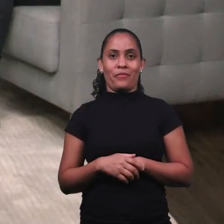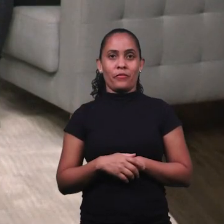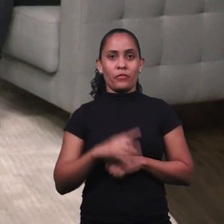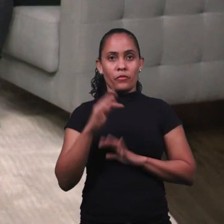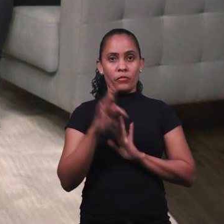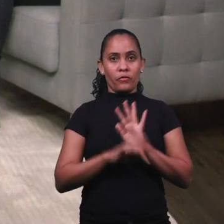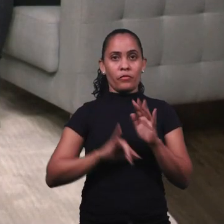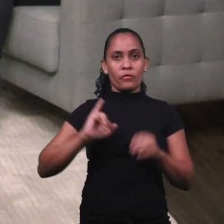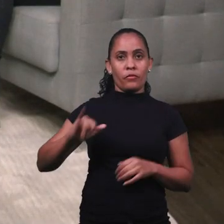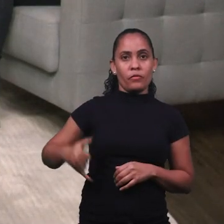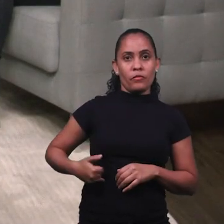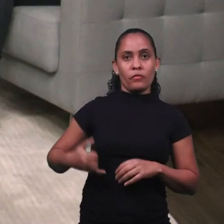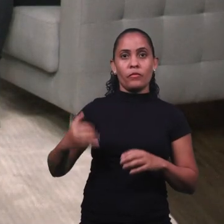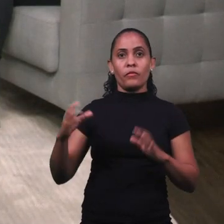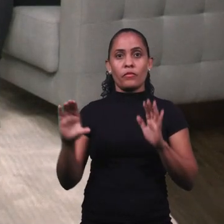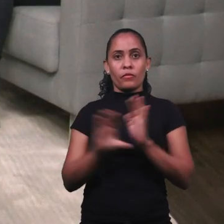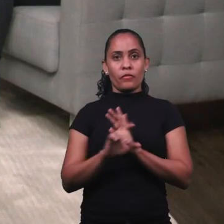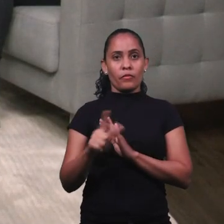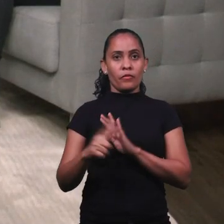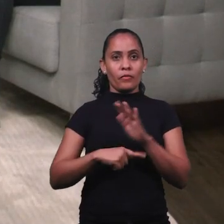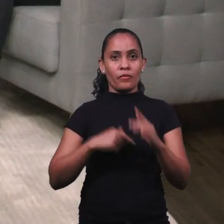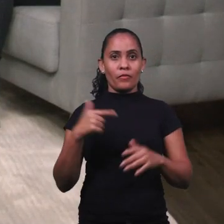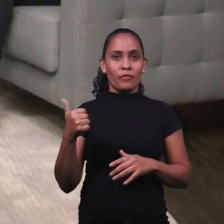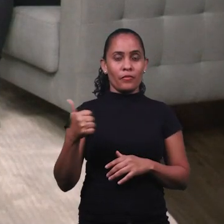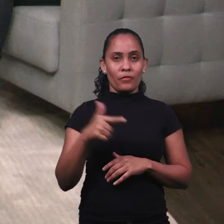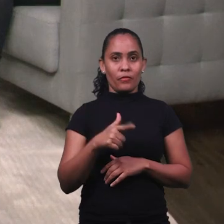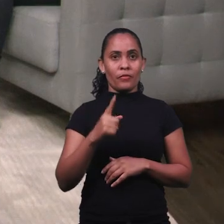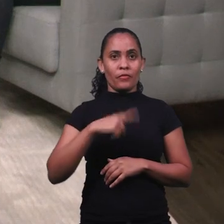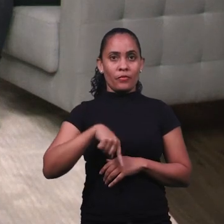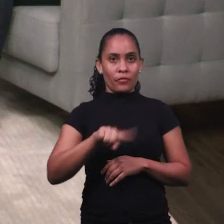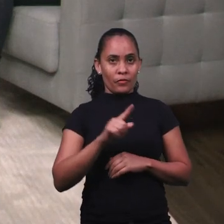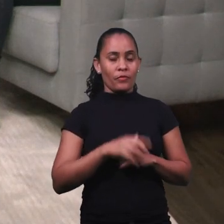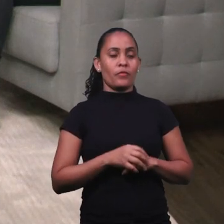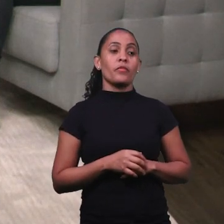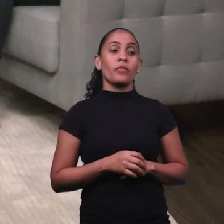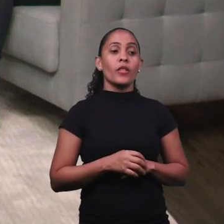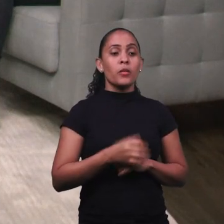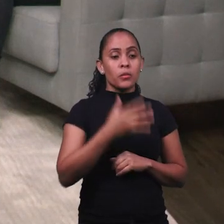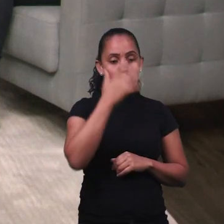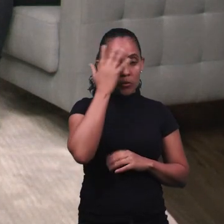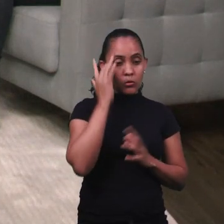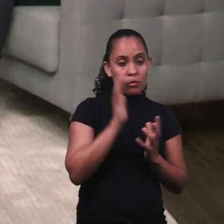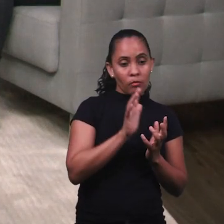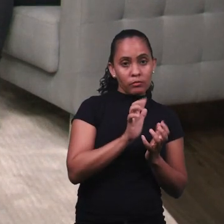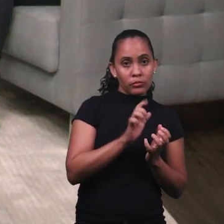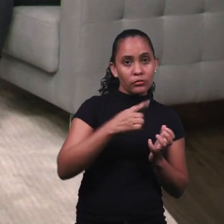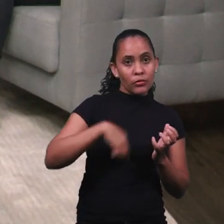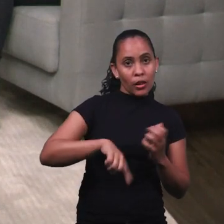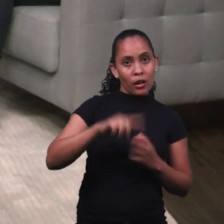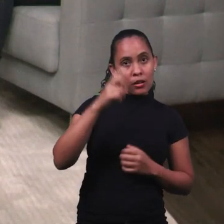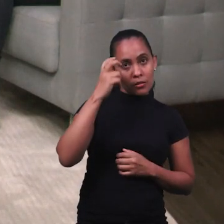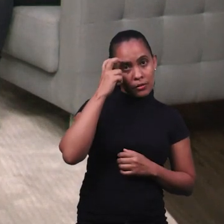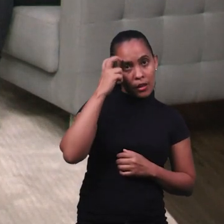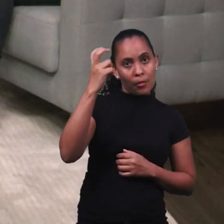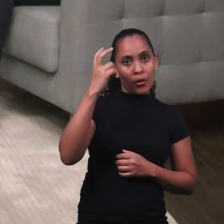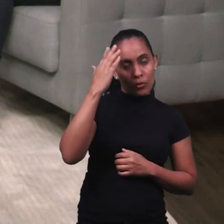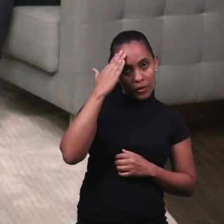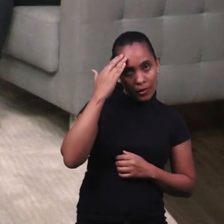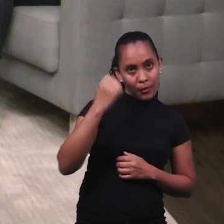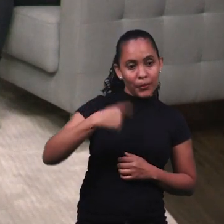de Jó, capítulo 12, verso 12. Com os idosos está a sabedoria, e na longevidade